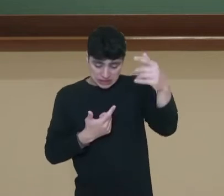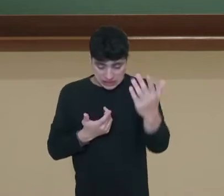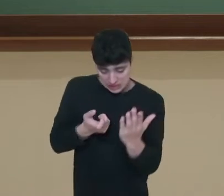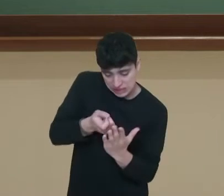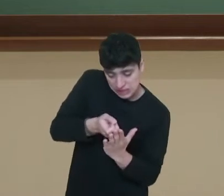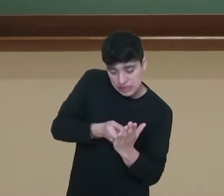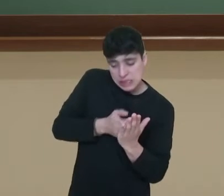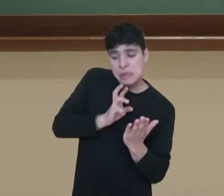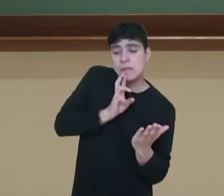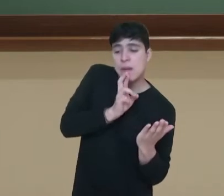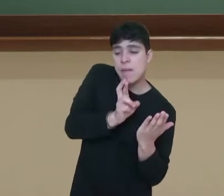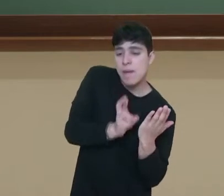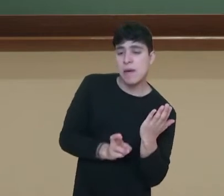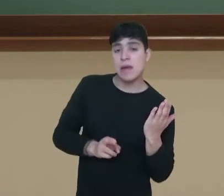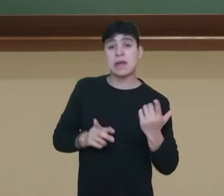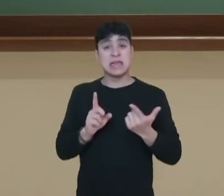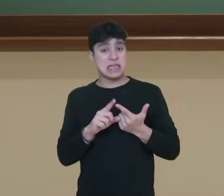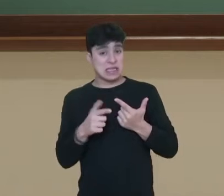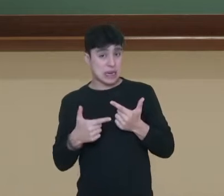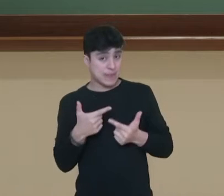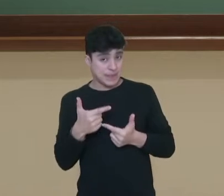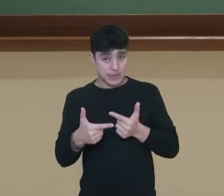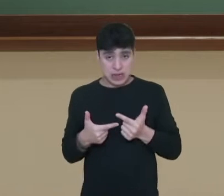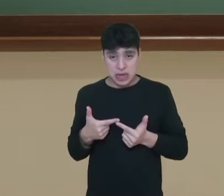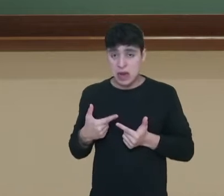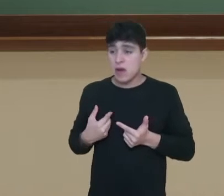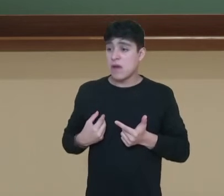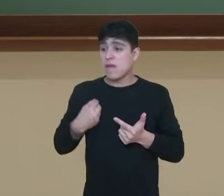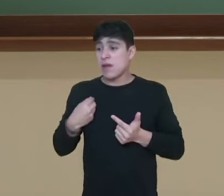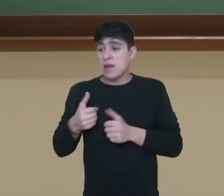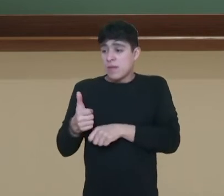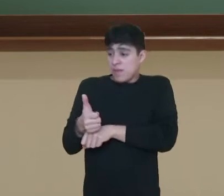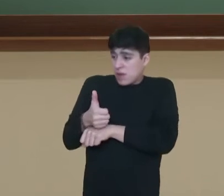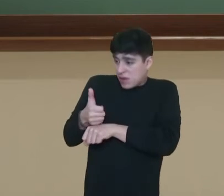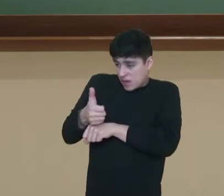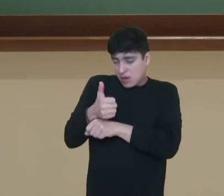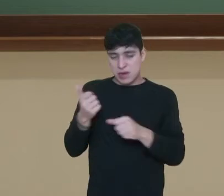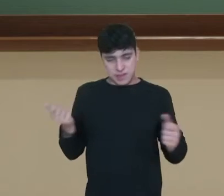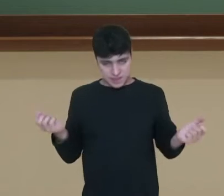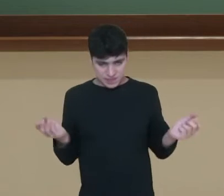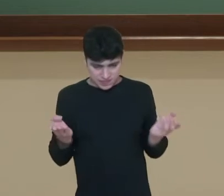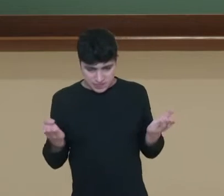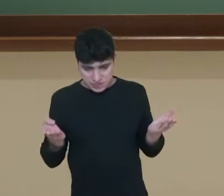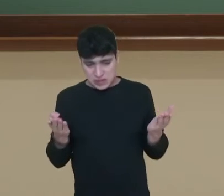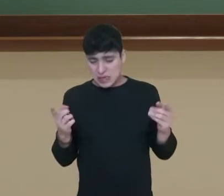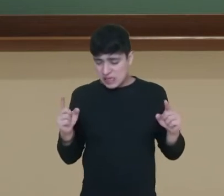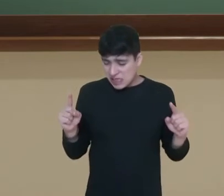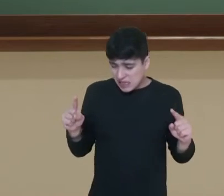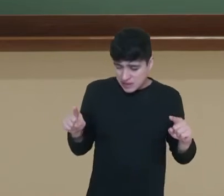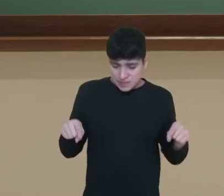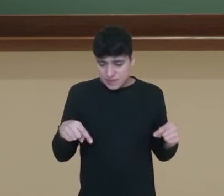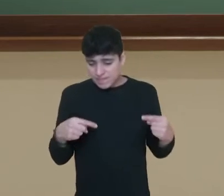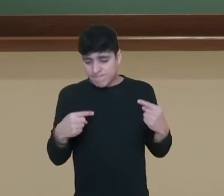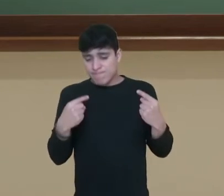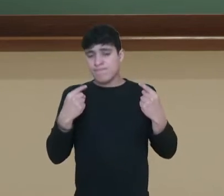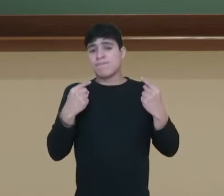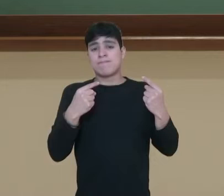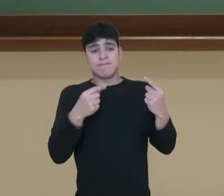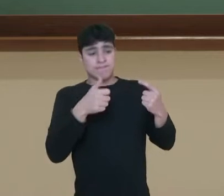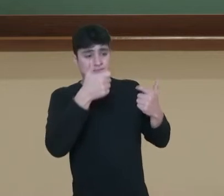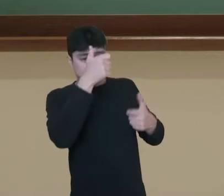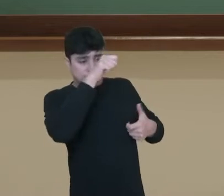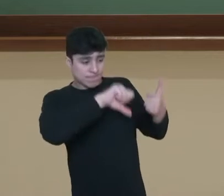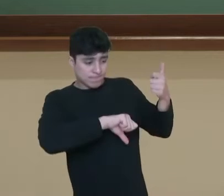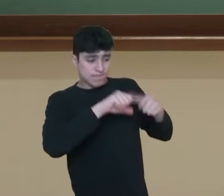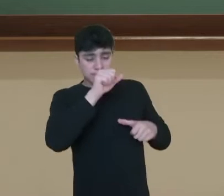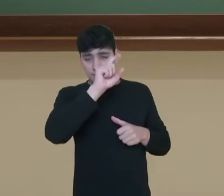não, nos trabalhos, na vida profissional. E agora o grande desafio é a gente entender que as avaliações fazem parte, não são